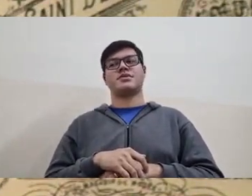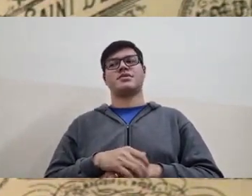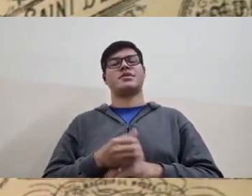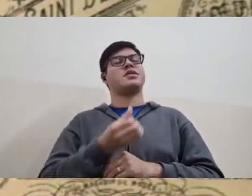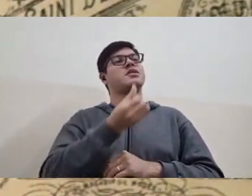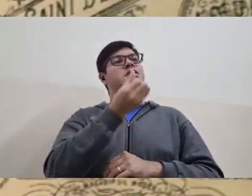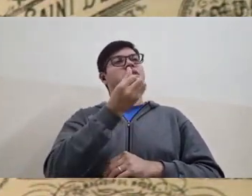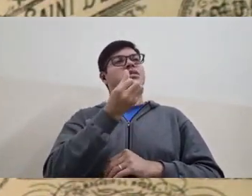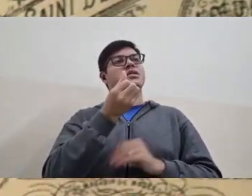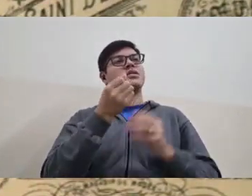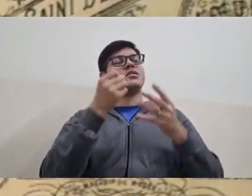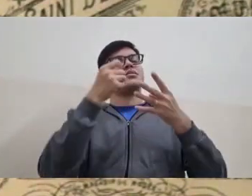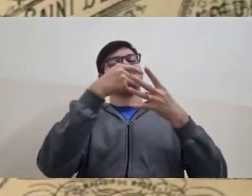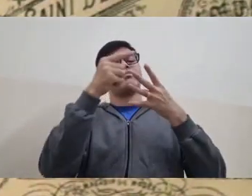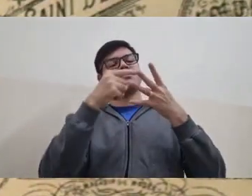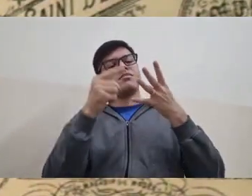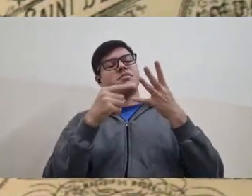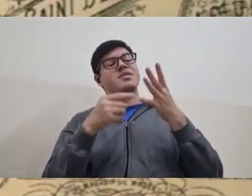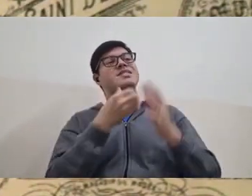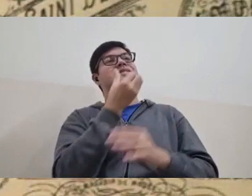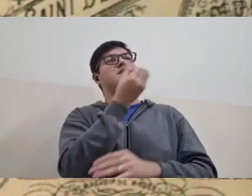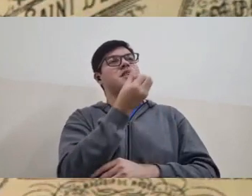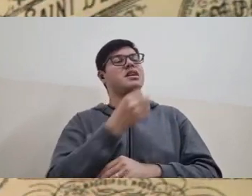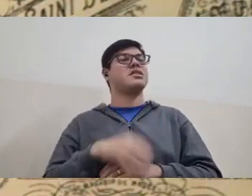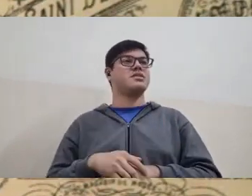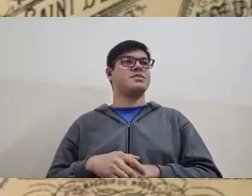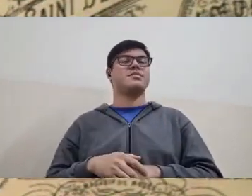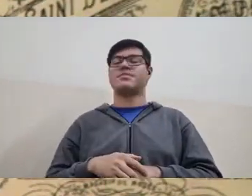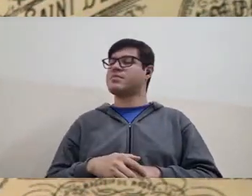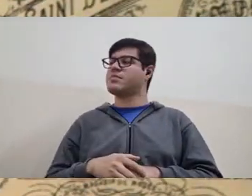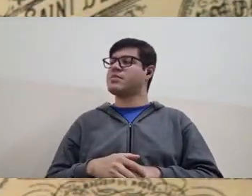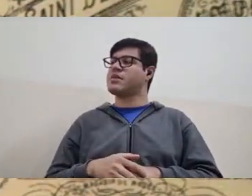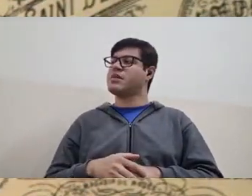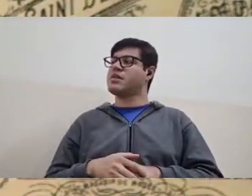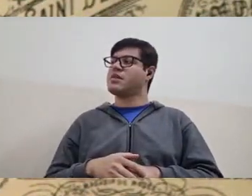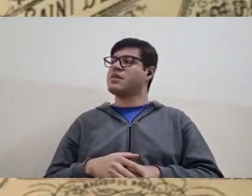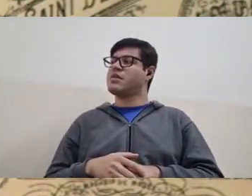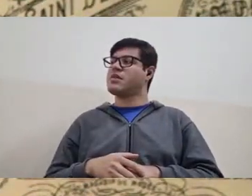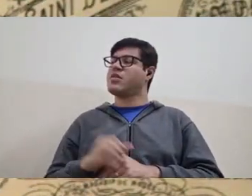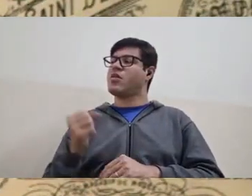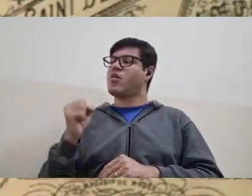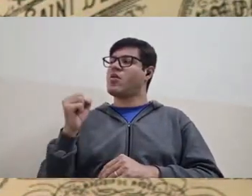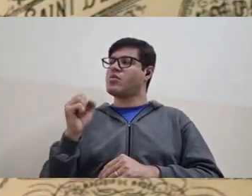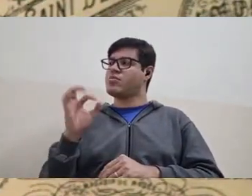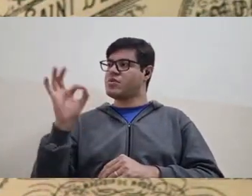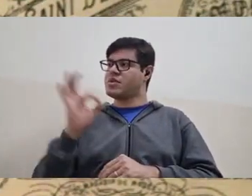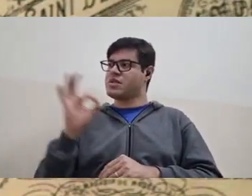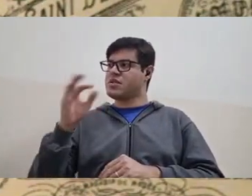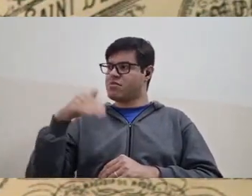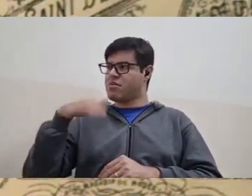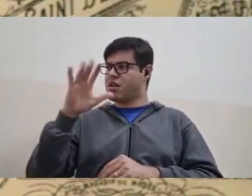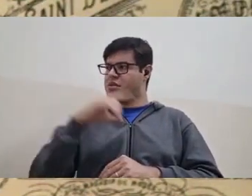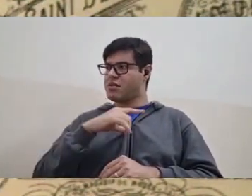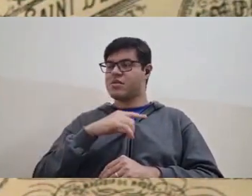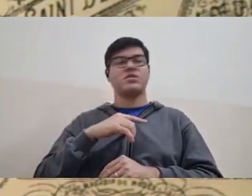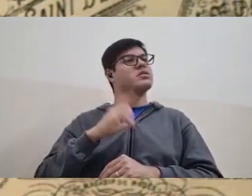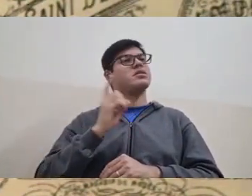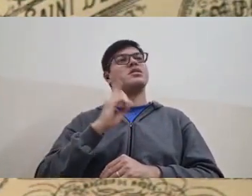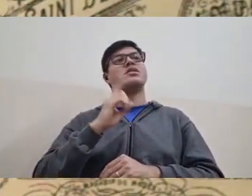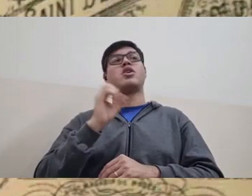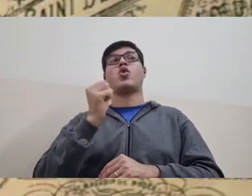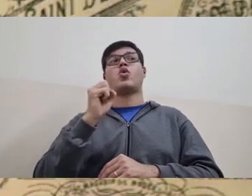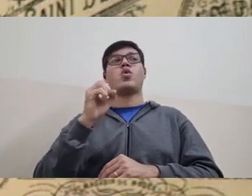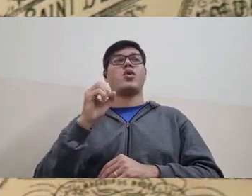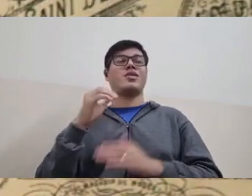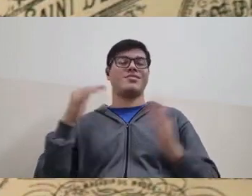6 itens hoje. 6 itens de desconto. Se tudo der 2%, dá mais de 8%. Isso, mas o limite é 8%. Quando chegou a